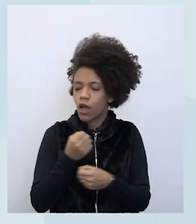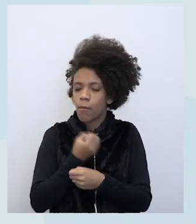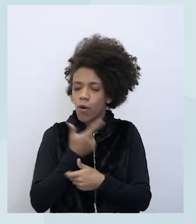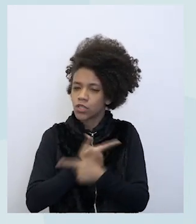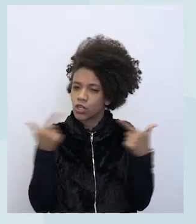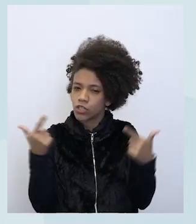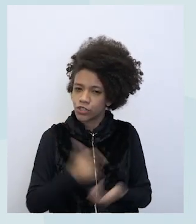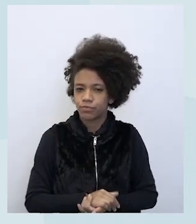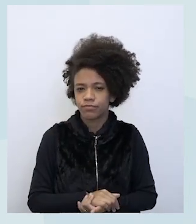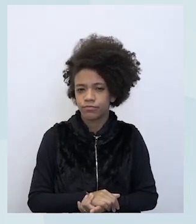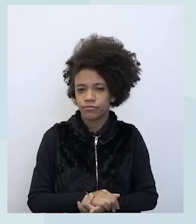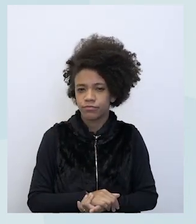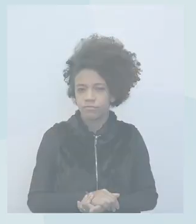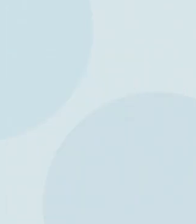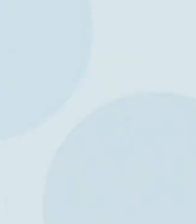sorte!